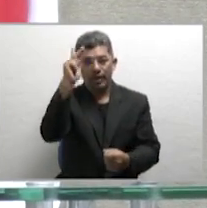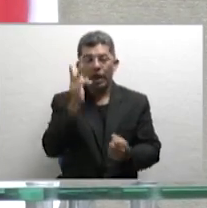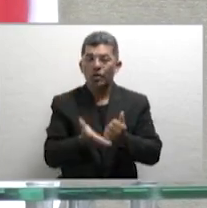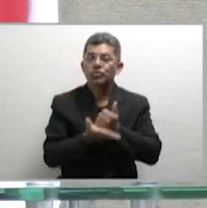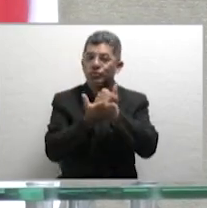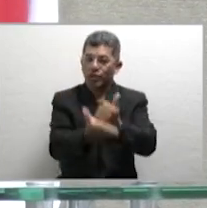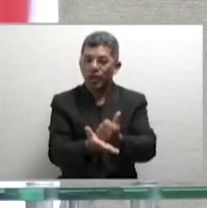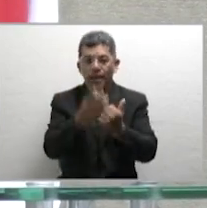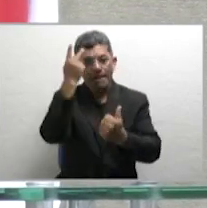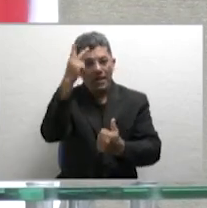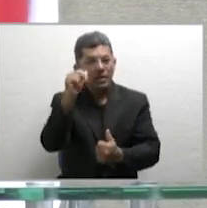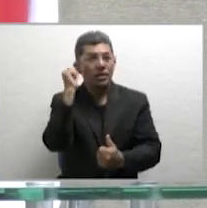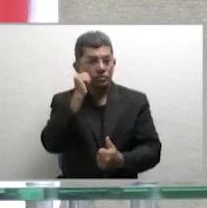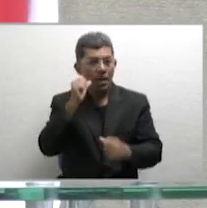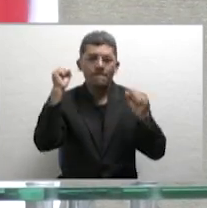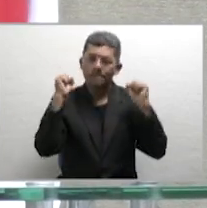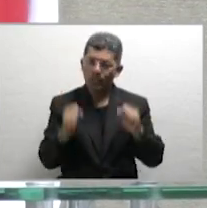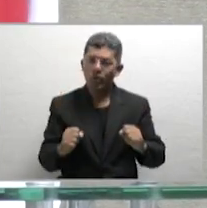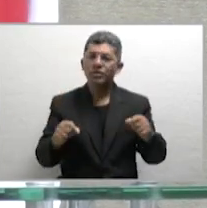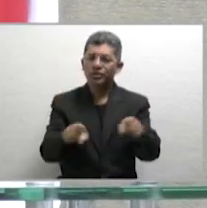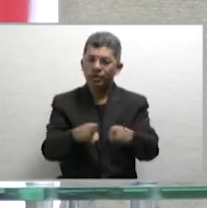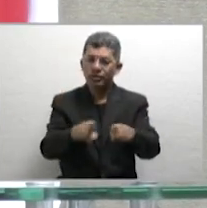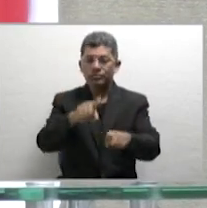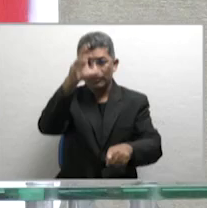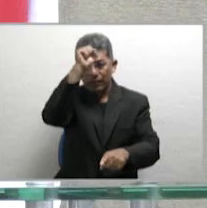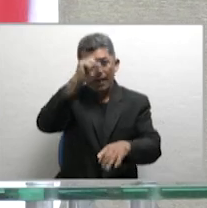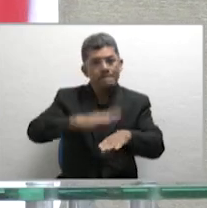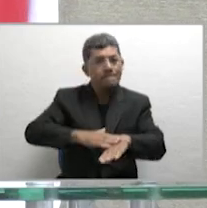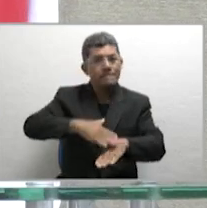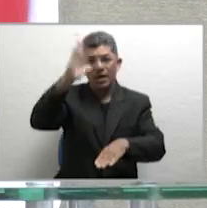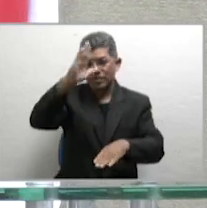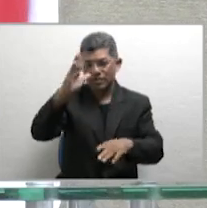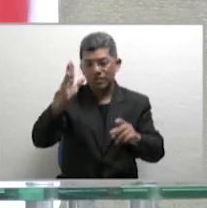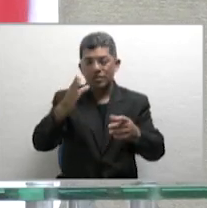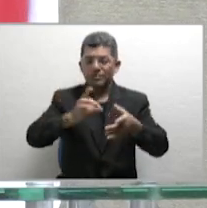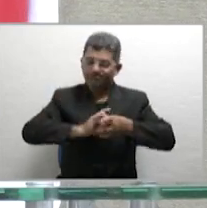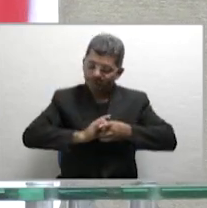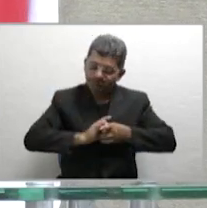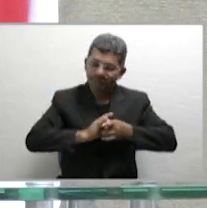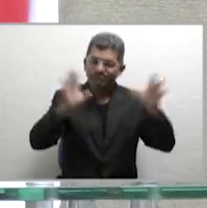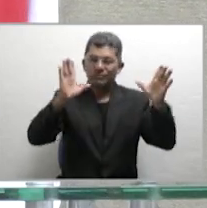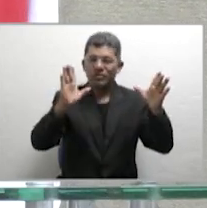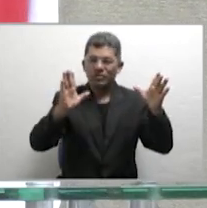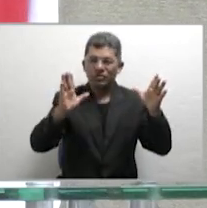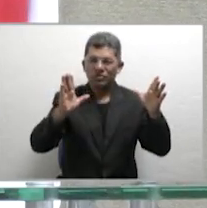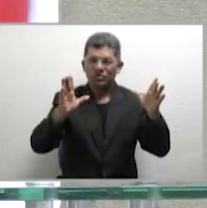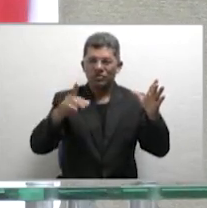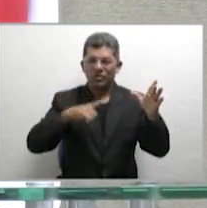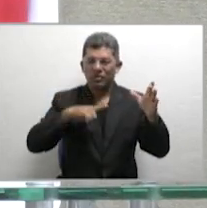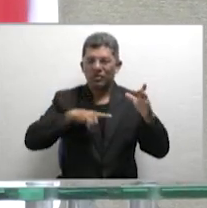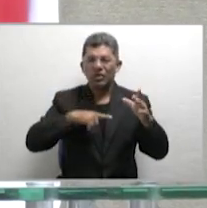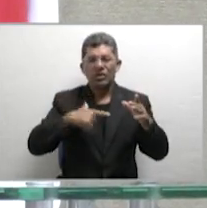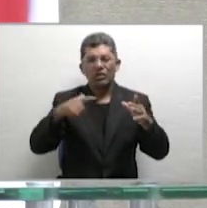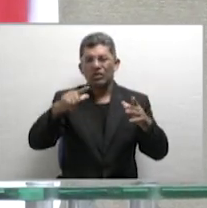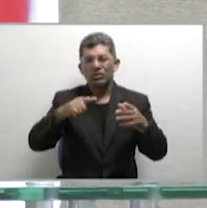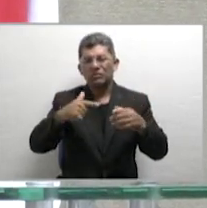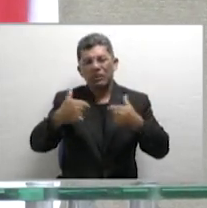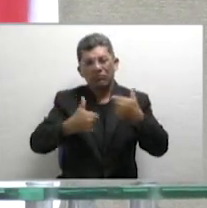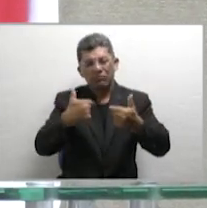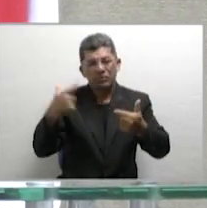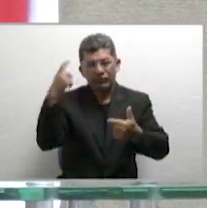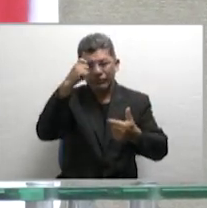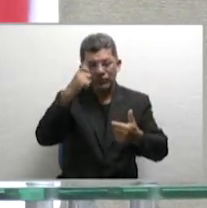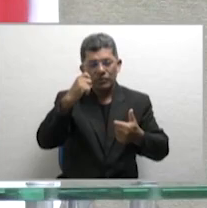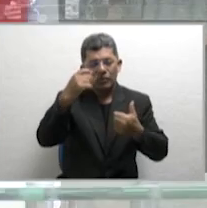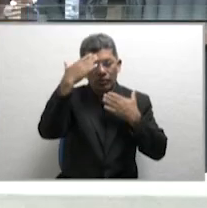contribuindo para que mulheres possam empreender e assim se libertar de qualquer jugo opressor. Assim tenho dito, senhor presidente, meu